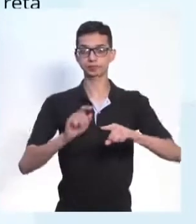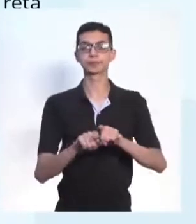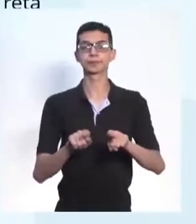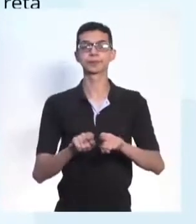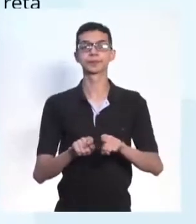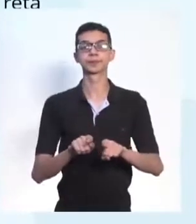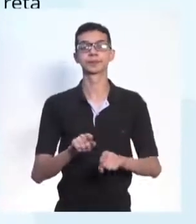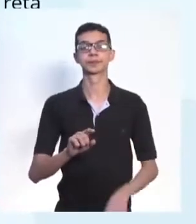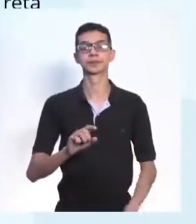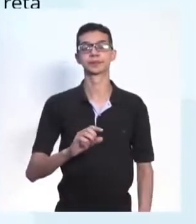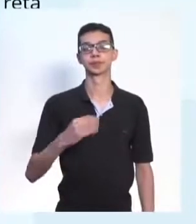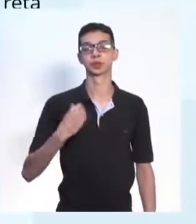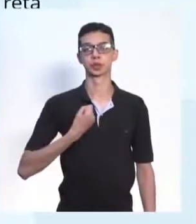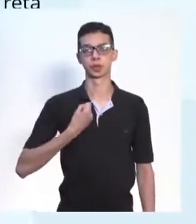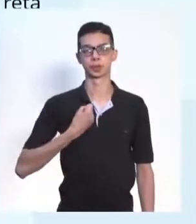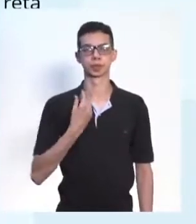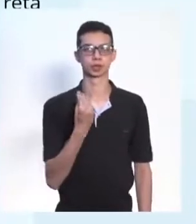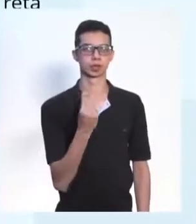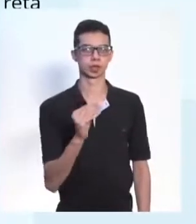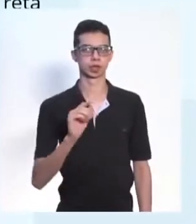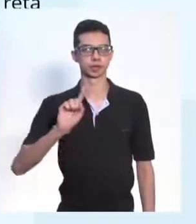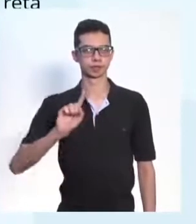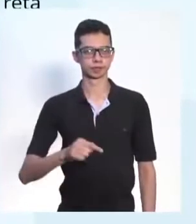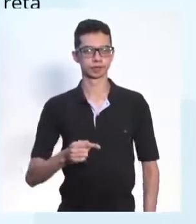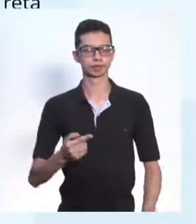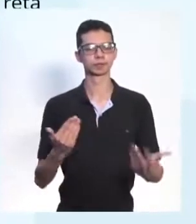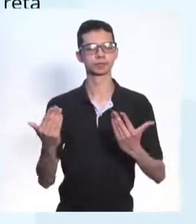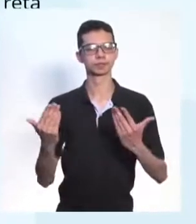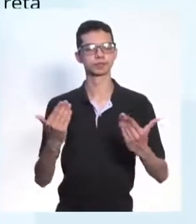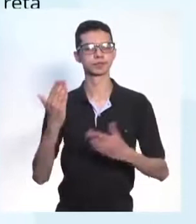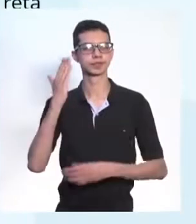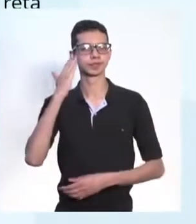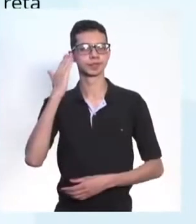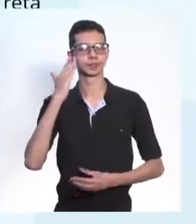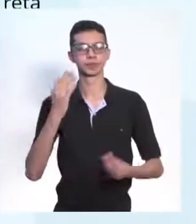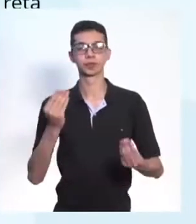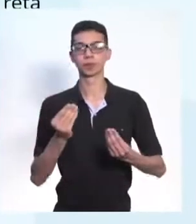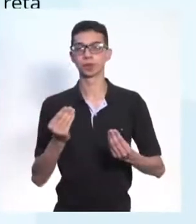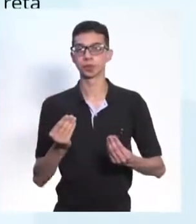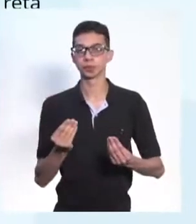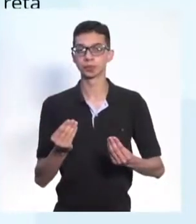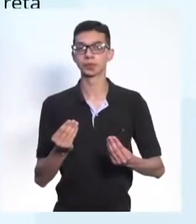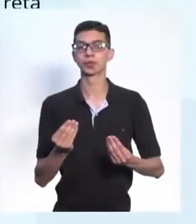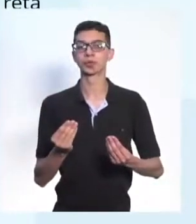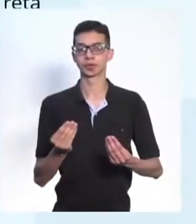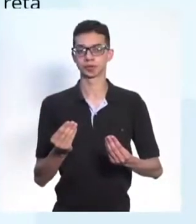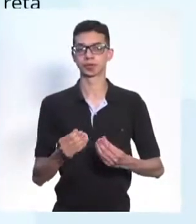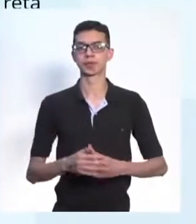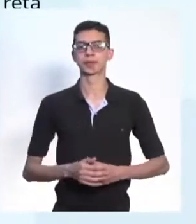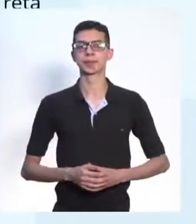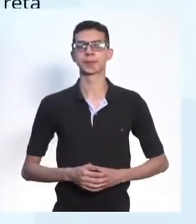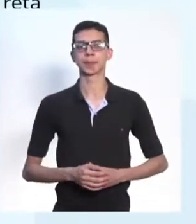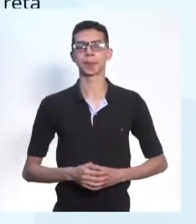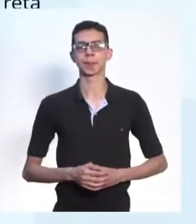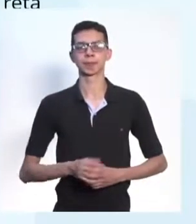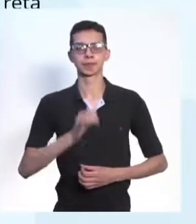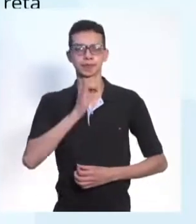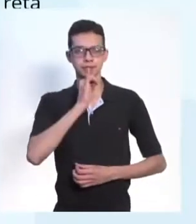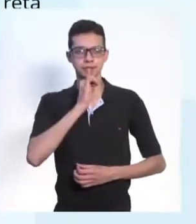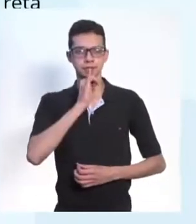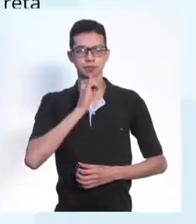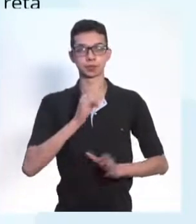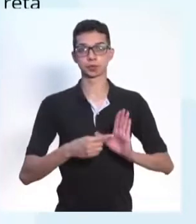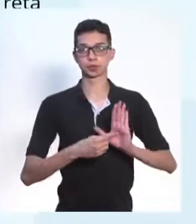decimal. Estabelecer relações entre essas representações, passando de uma representação para outra